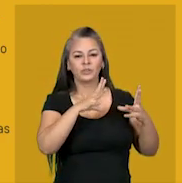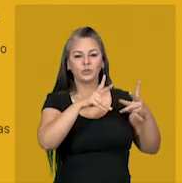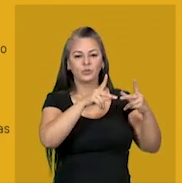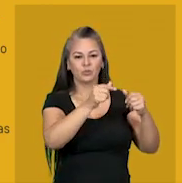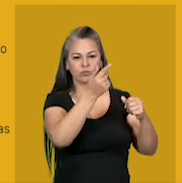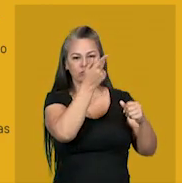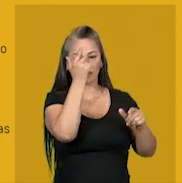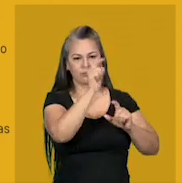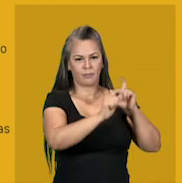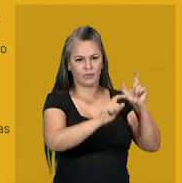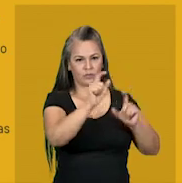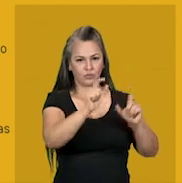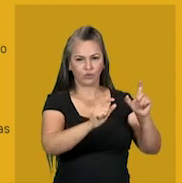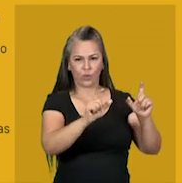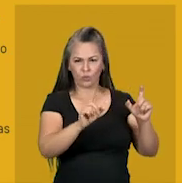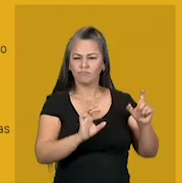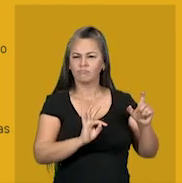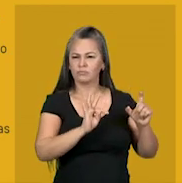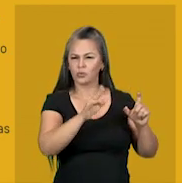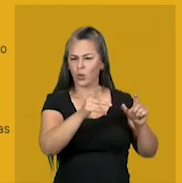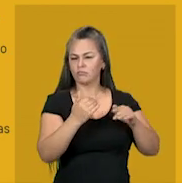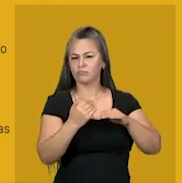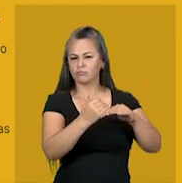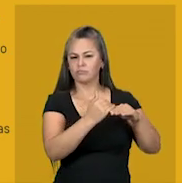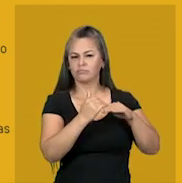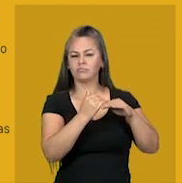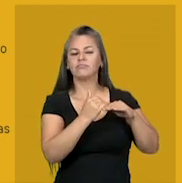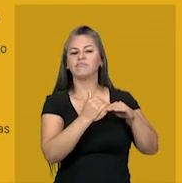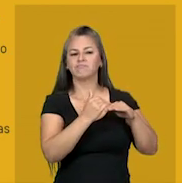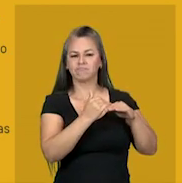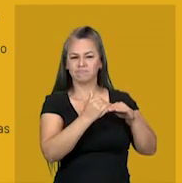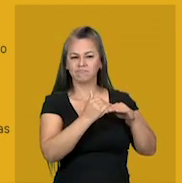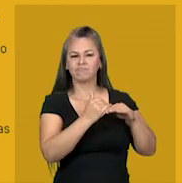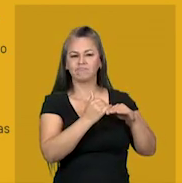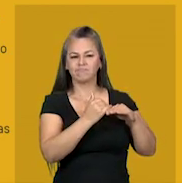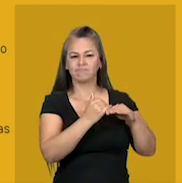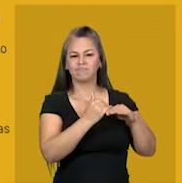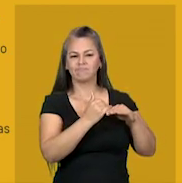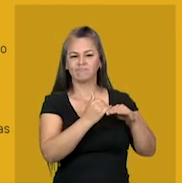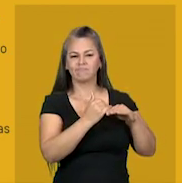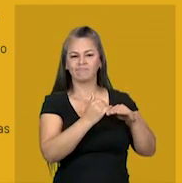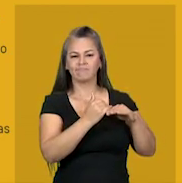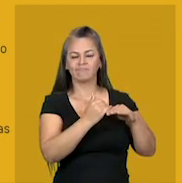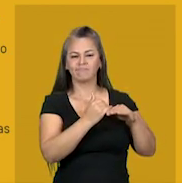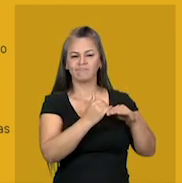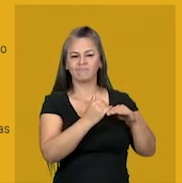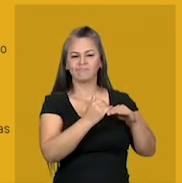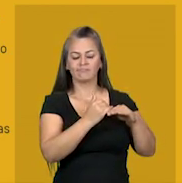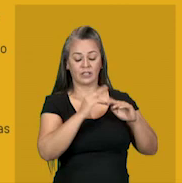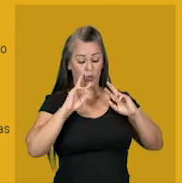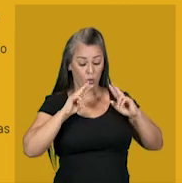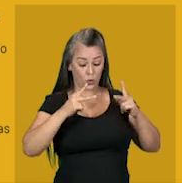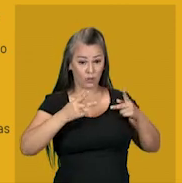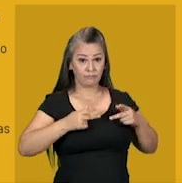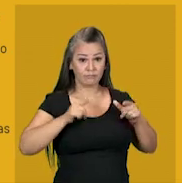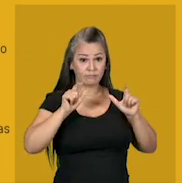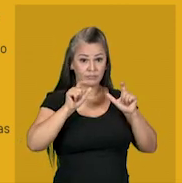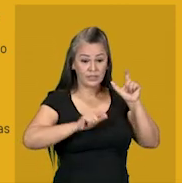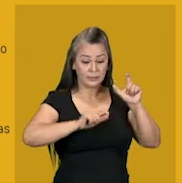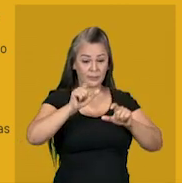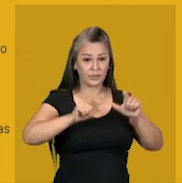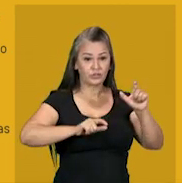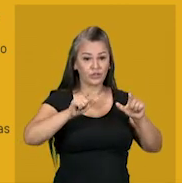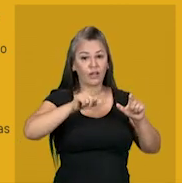humanos, todos falamos, todos morremos, somos iguais nesse sentido, né? Então, os humanos nessas visões, eles são